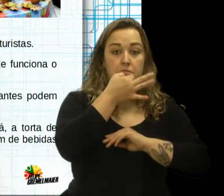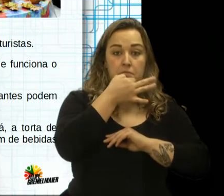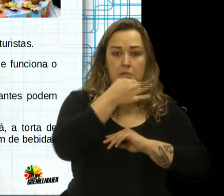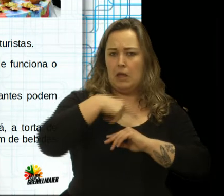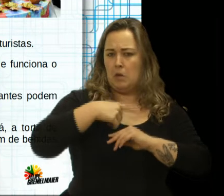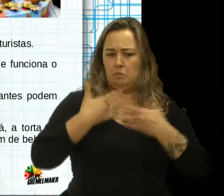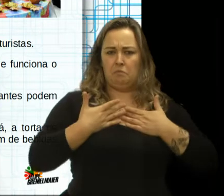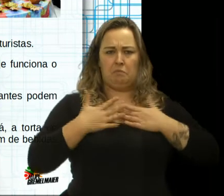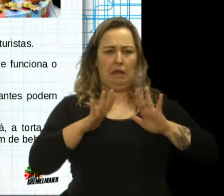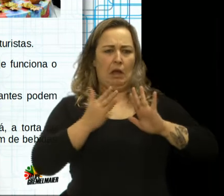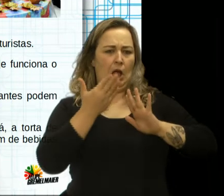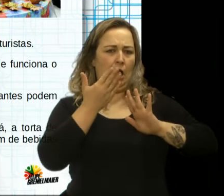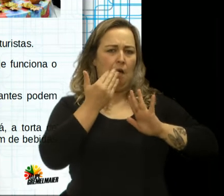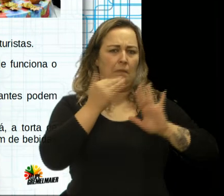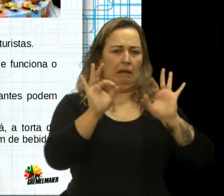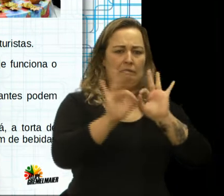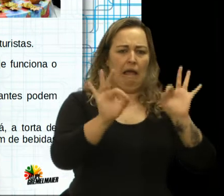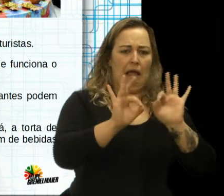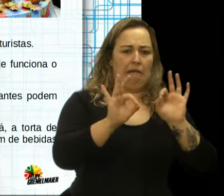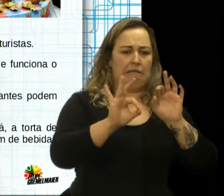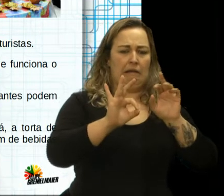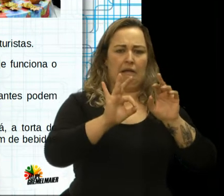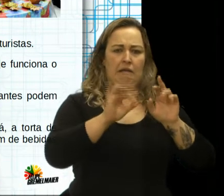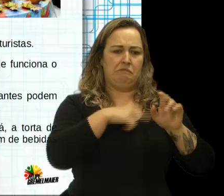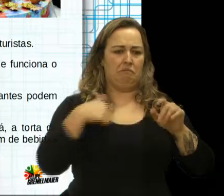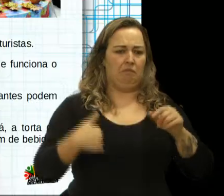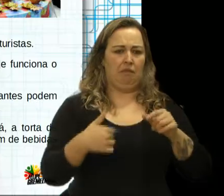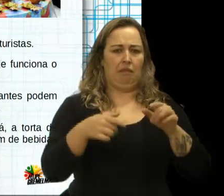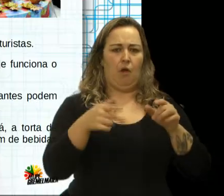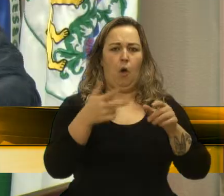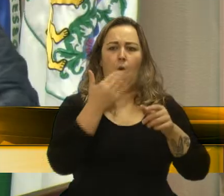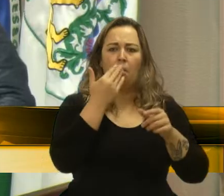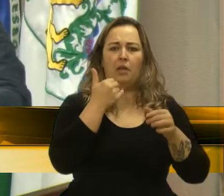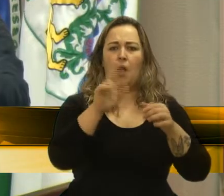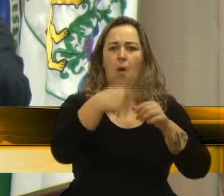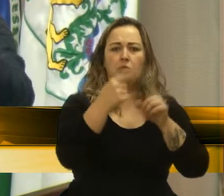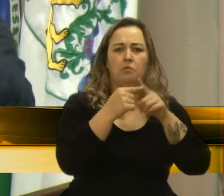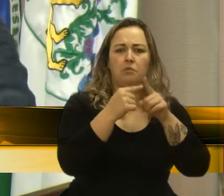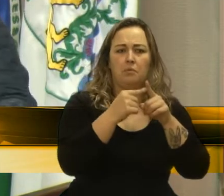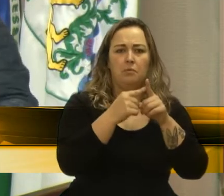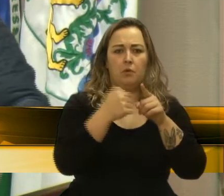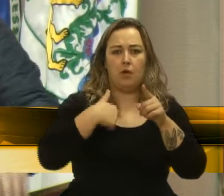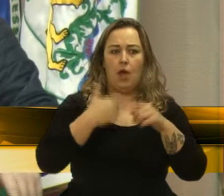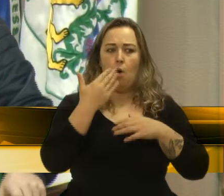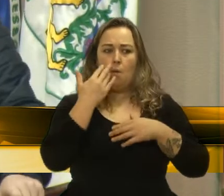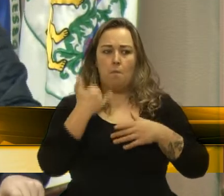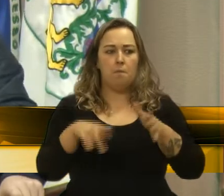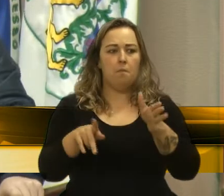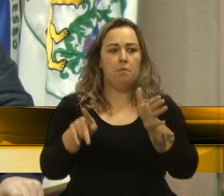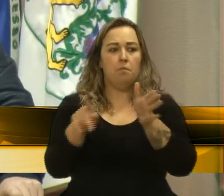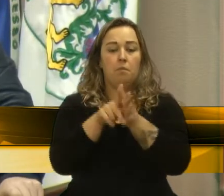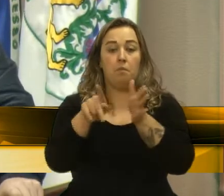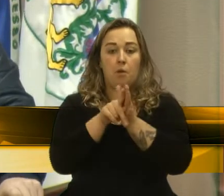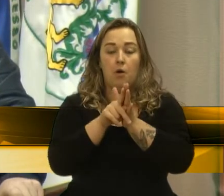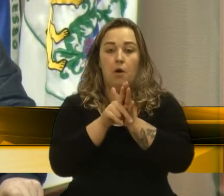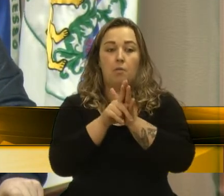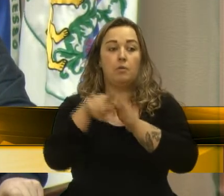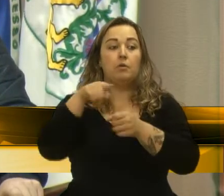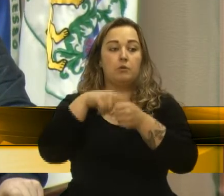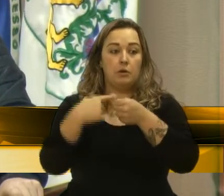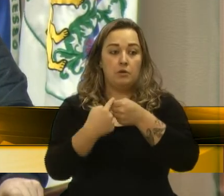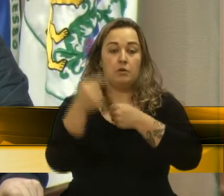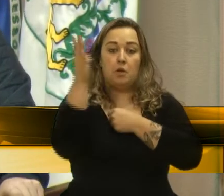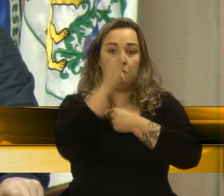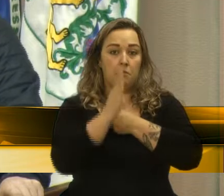vou querer comer comida japonesa, comida tailandesa, comida espanhola. Eu quero ir lá comer a comida tradicional da cidade, que é o galeto,